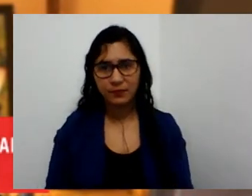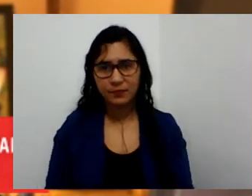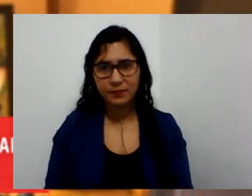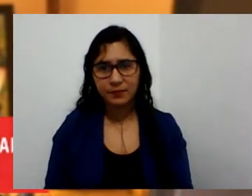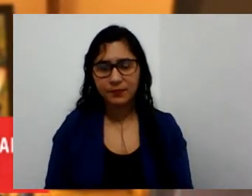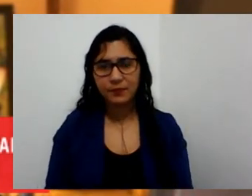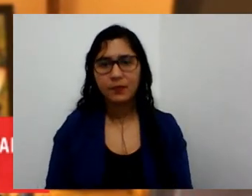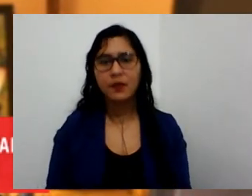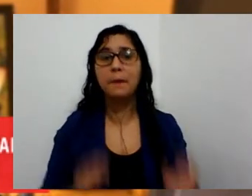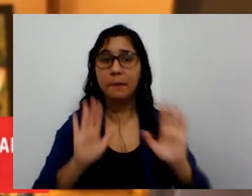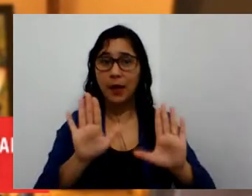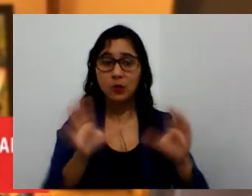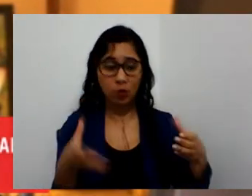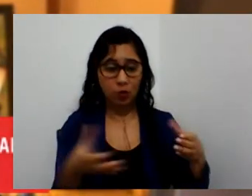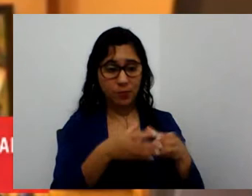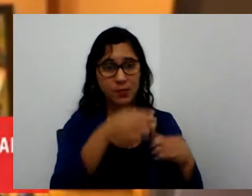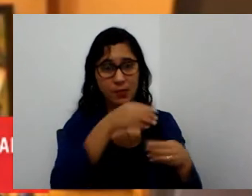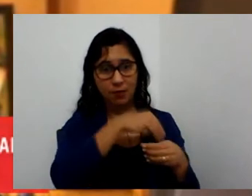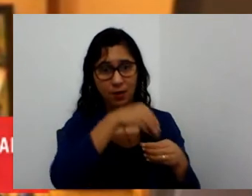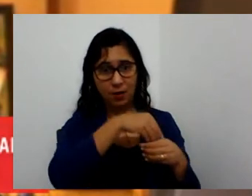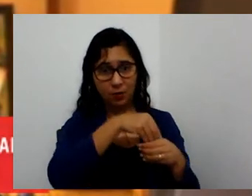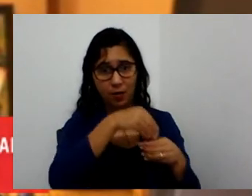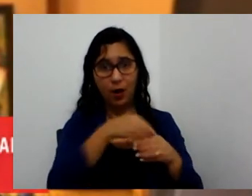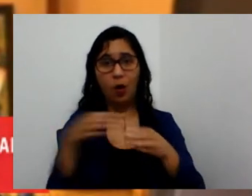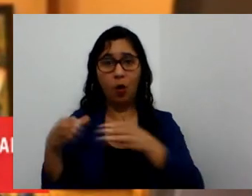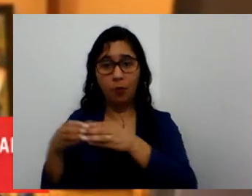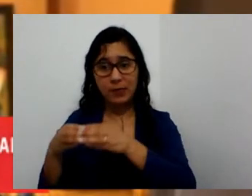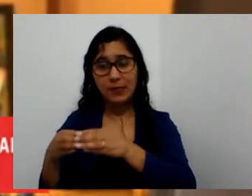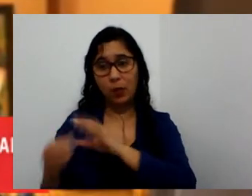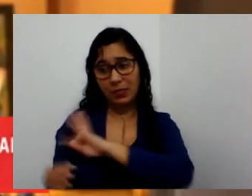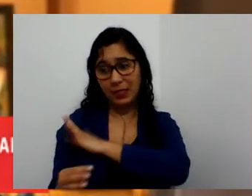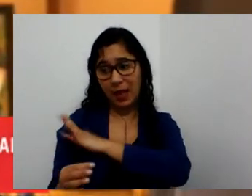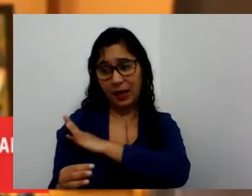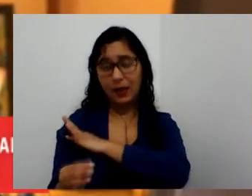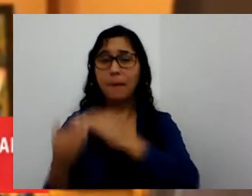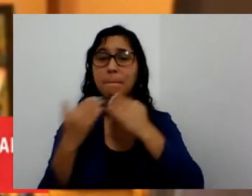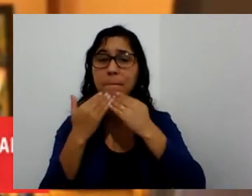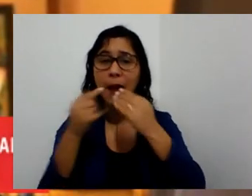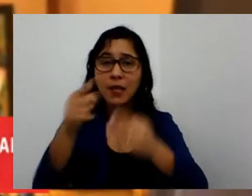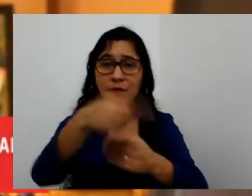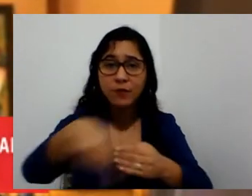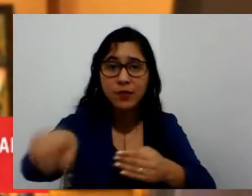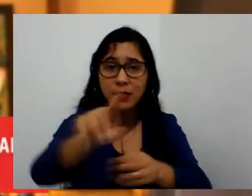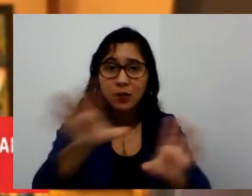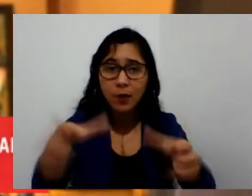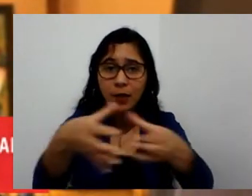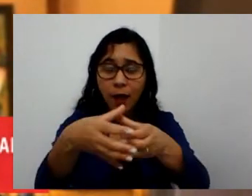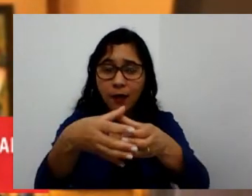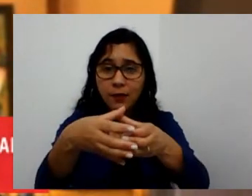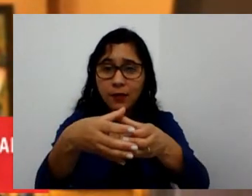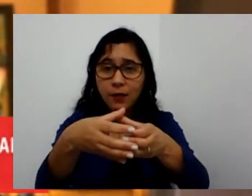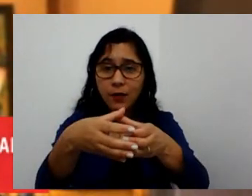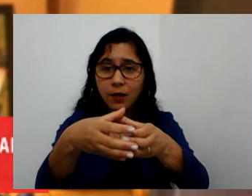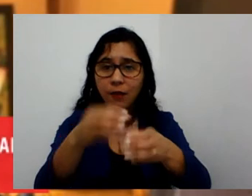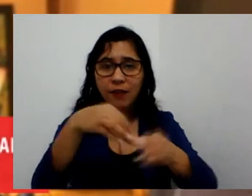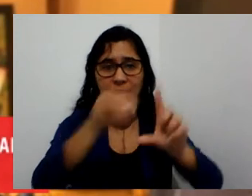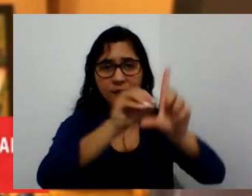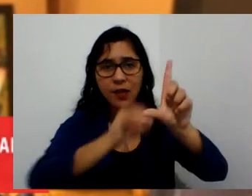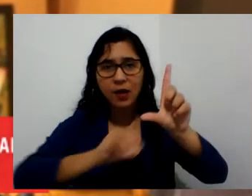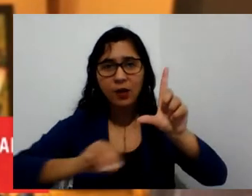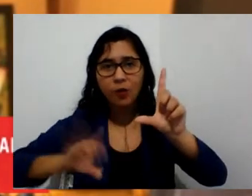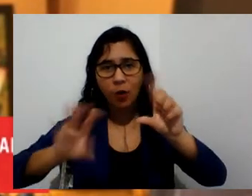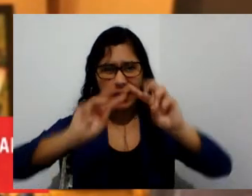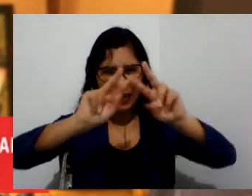No entanto, a comissão eleitoral e a comissão técnica pedem à comunidade para evitar que se faça o compartilhamento do